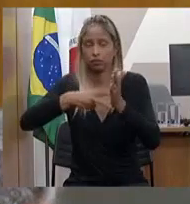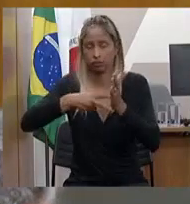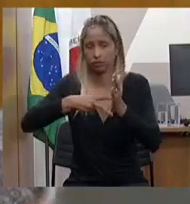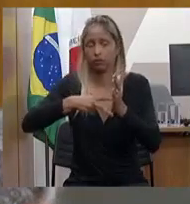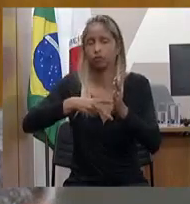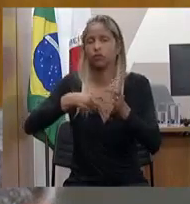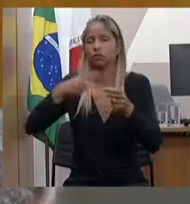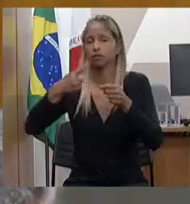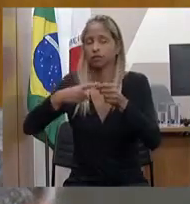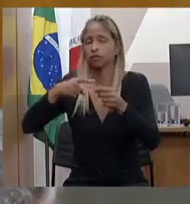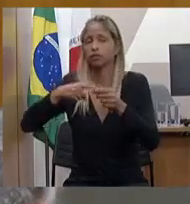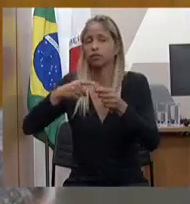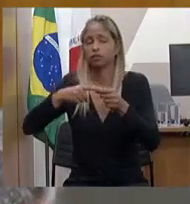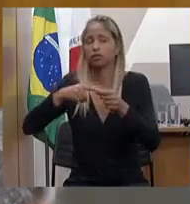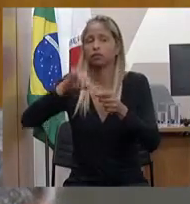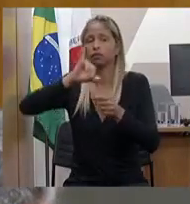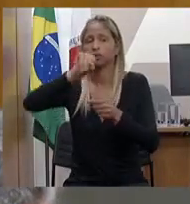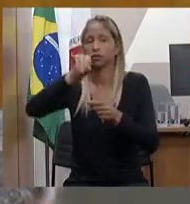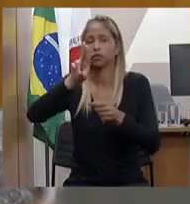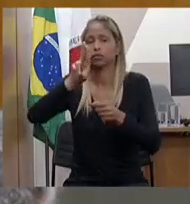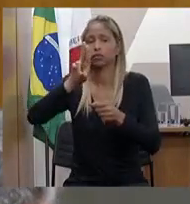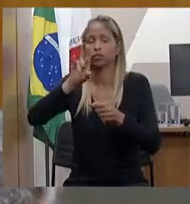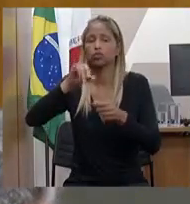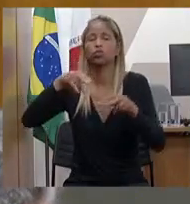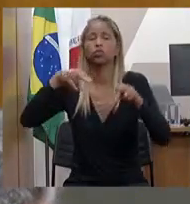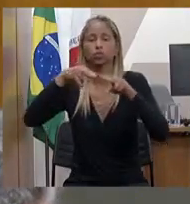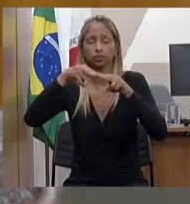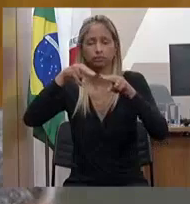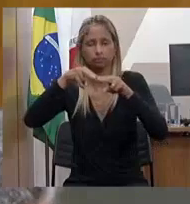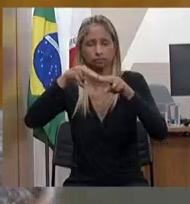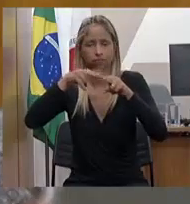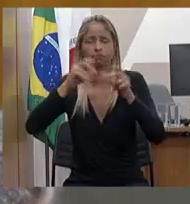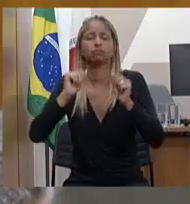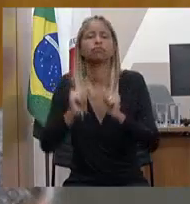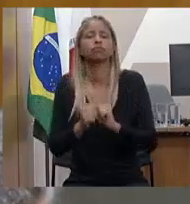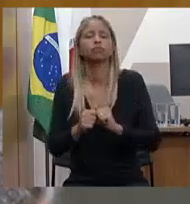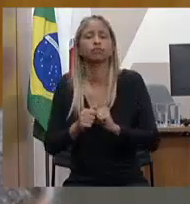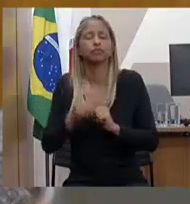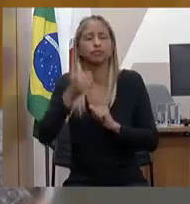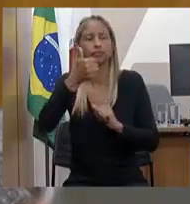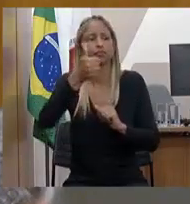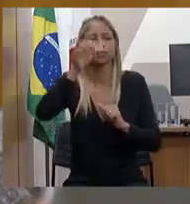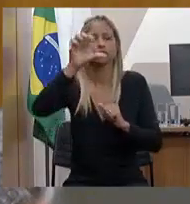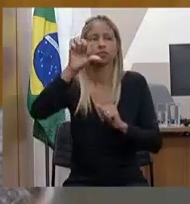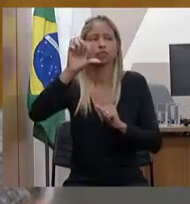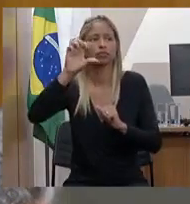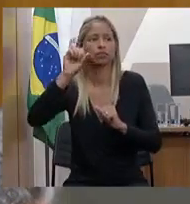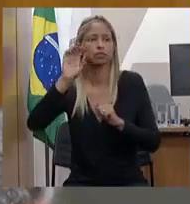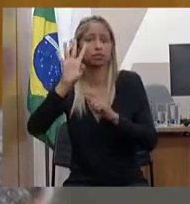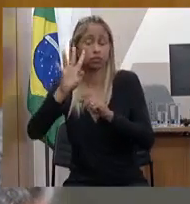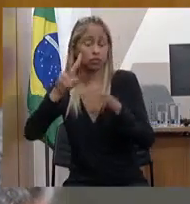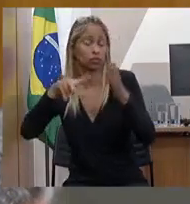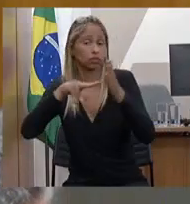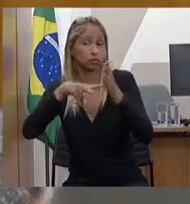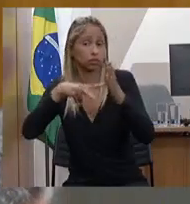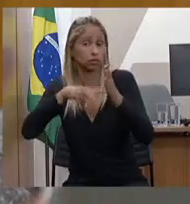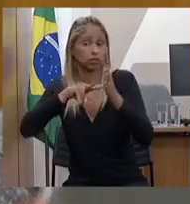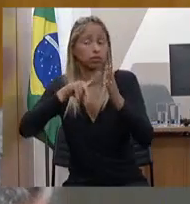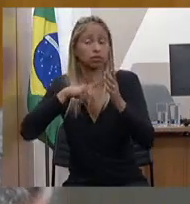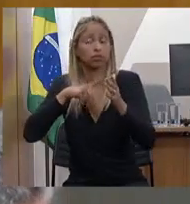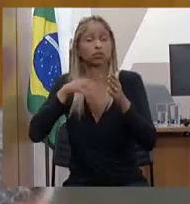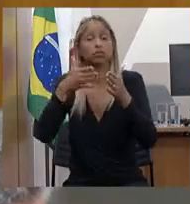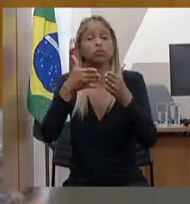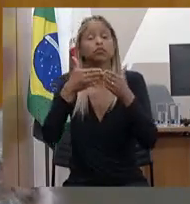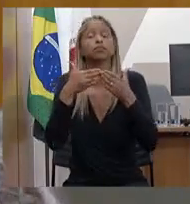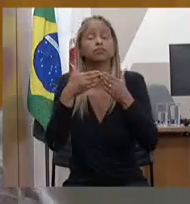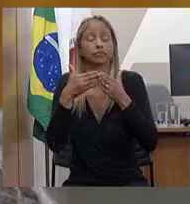Fora do sindicato mais antigo do Brasil sem conhecimento de 1904 e eu venho aqui pedir